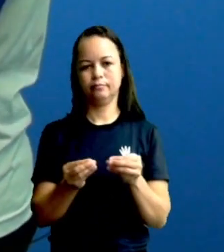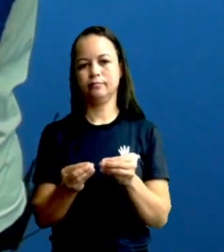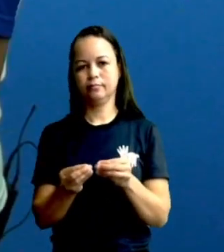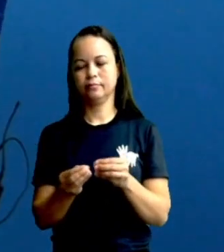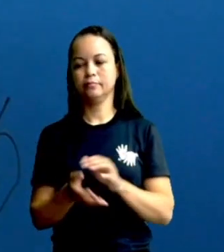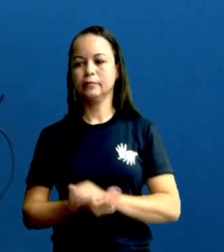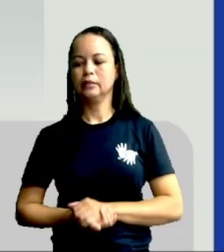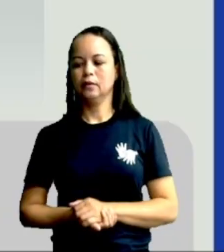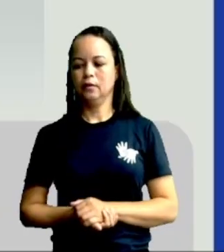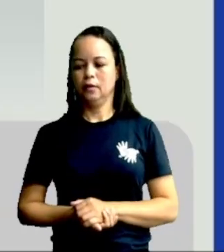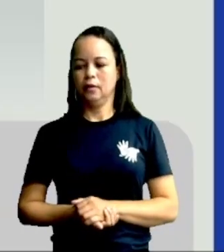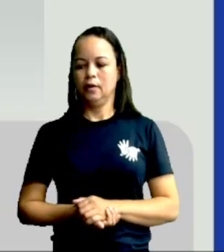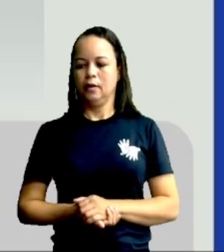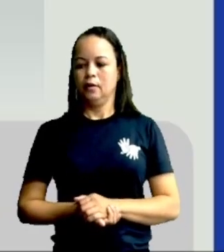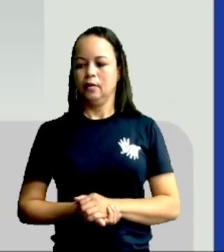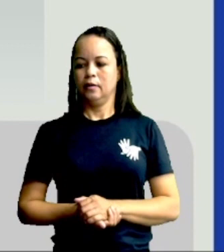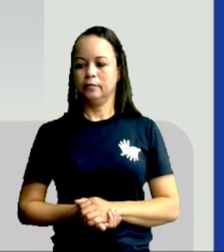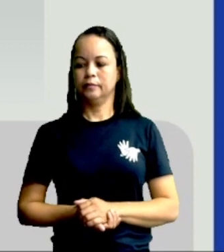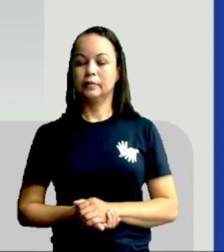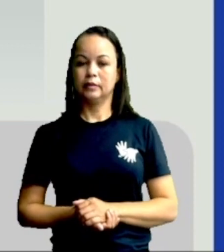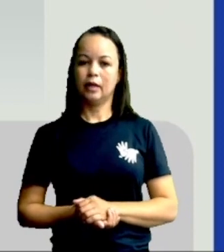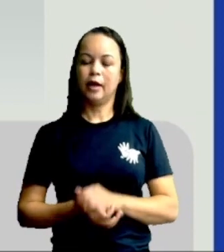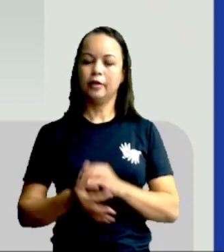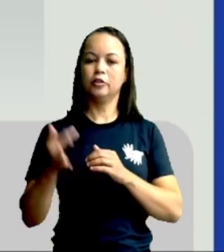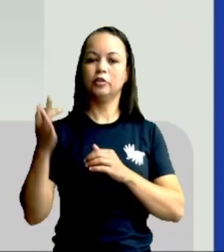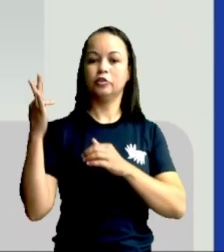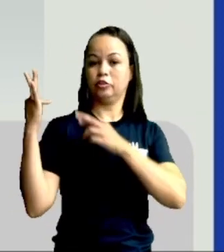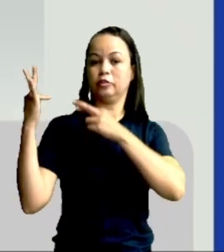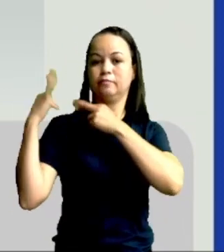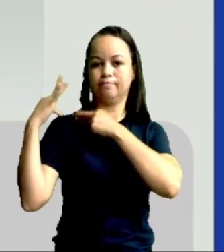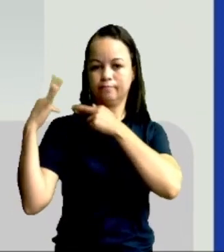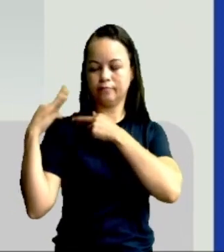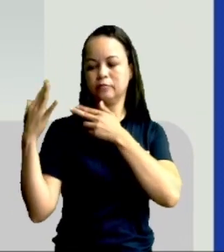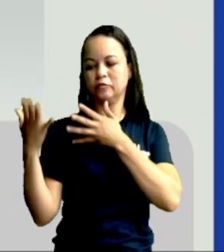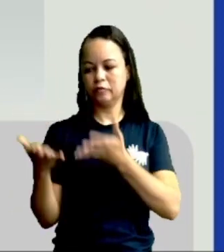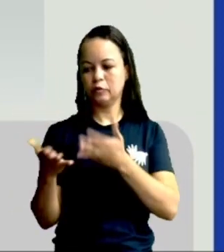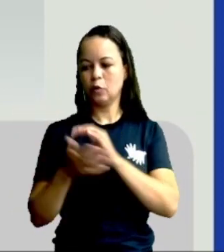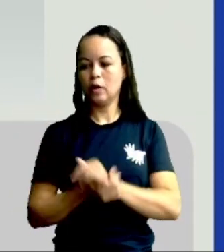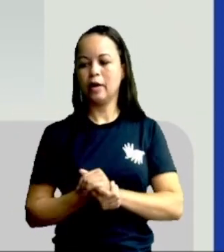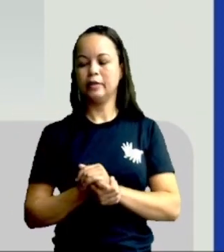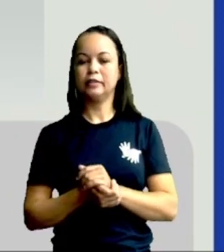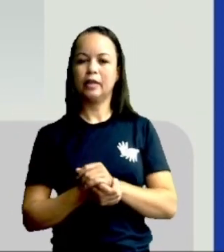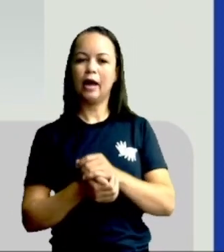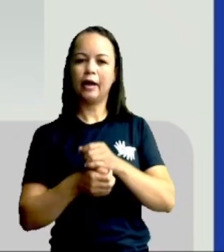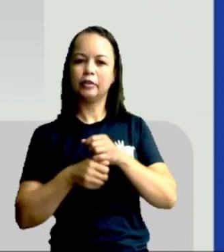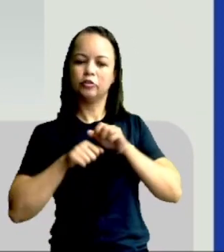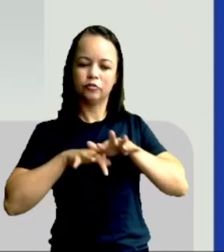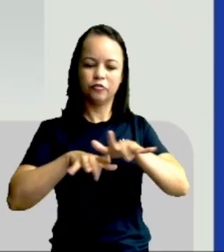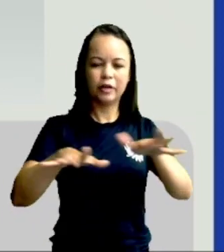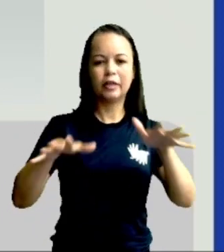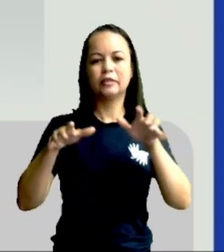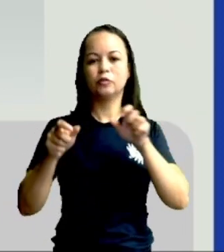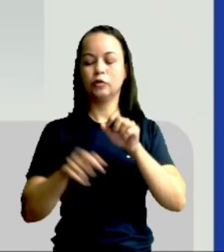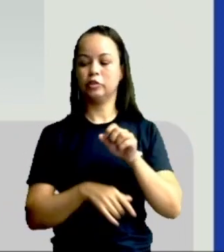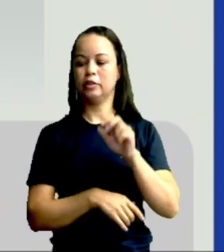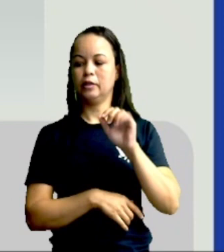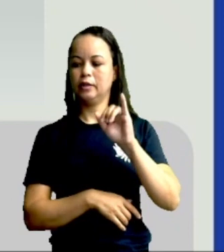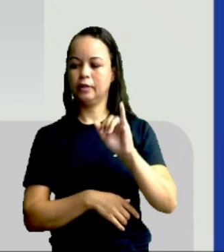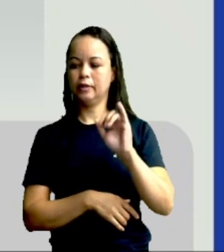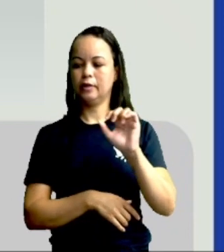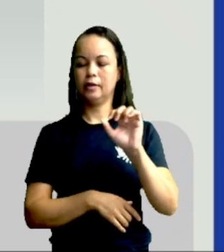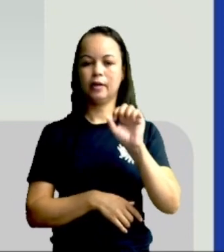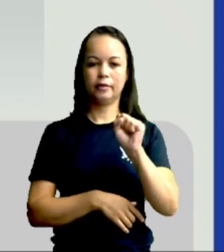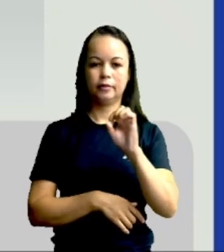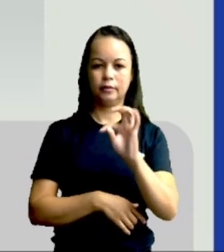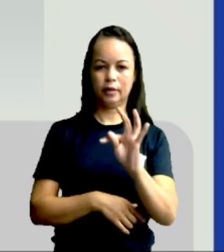Então, as infecções, abre essa imagem aí. Isso, perfeito, produção. As infecções sexualmente transmissíveis, ou ISTs, são infecções causadas